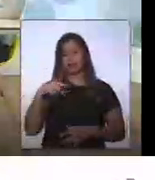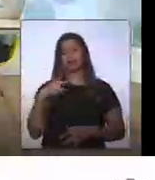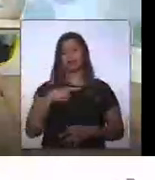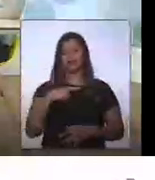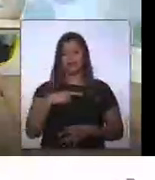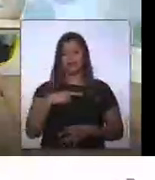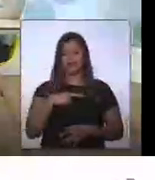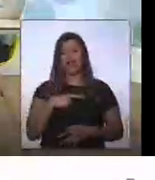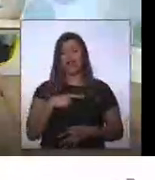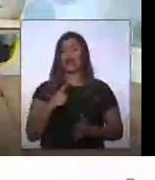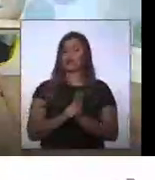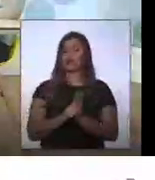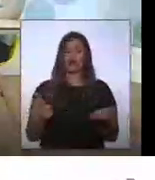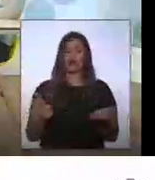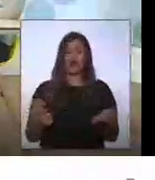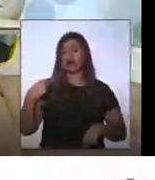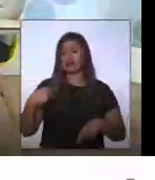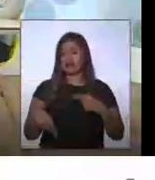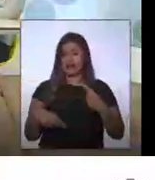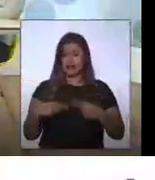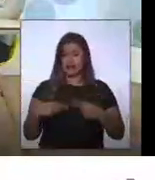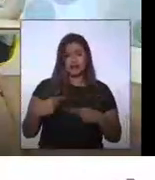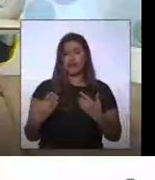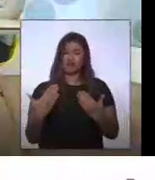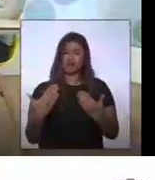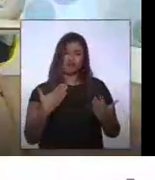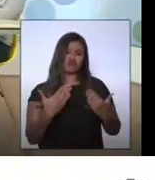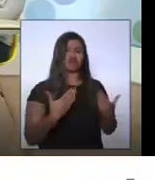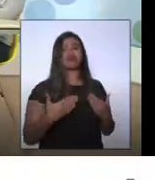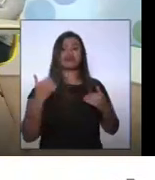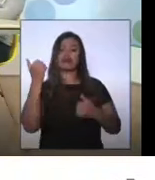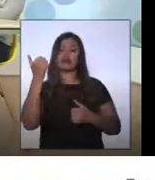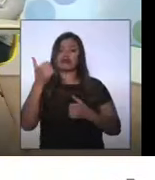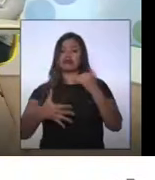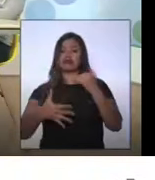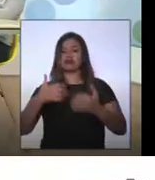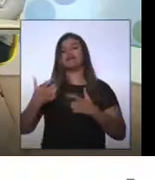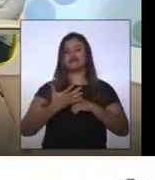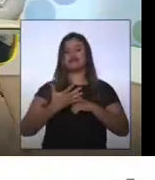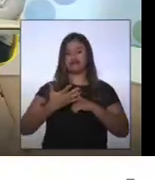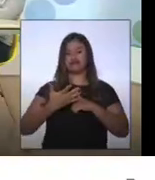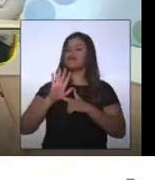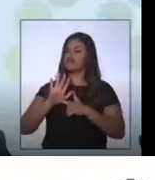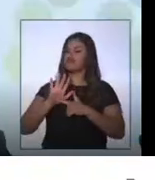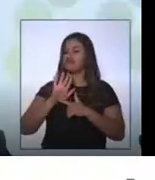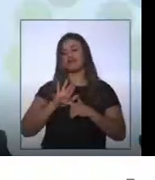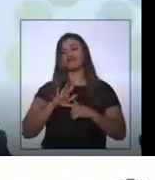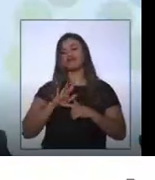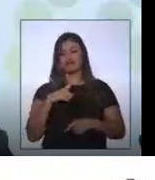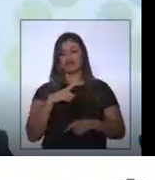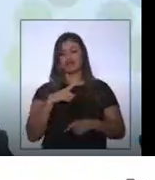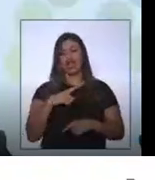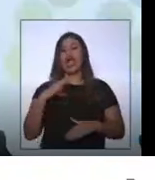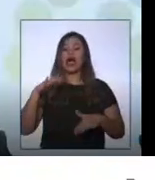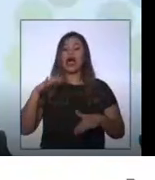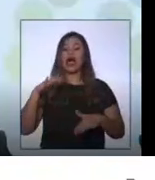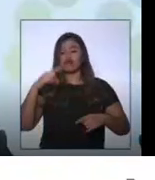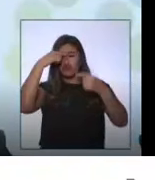jornal excelente, que debate mesmo a notícia e que nos explica e nos orienta, né? Inclusive, nos tirando dúvidas